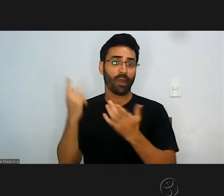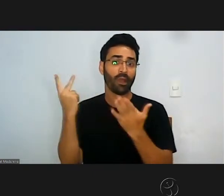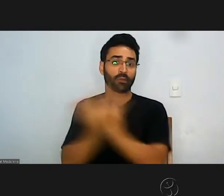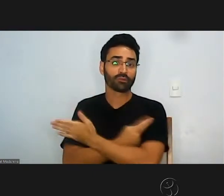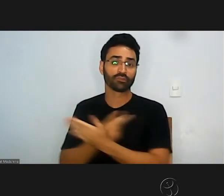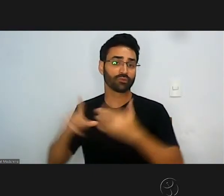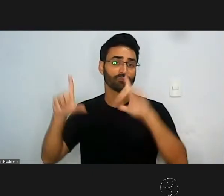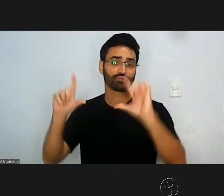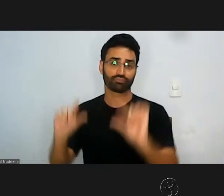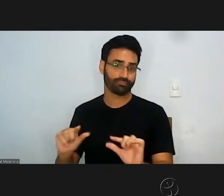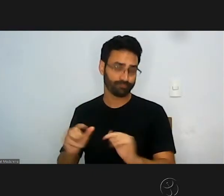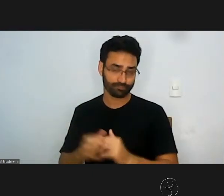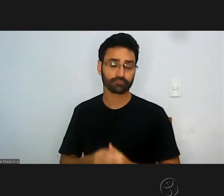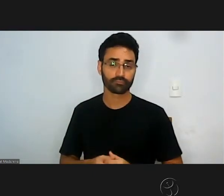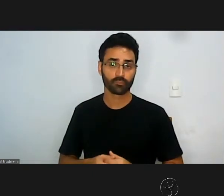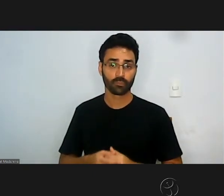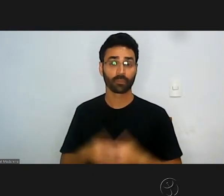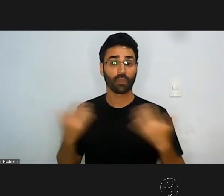O estudo